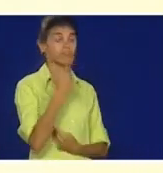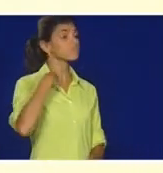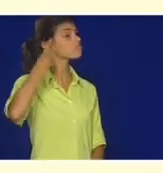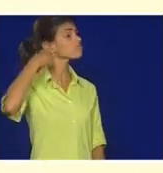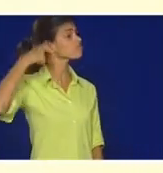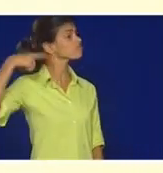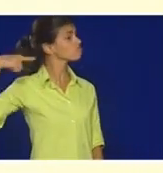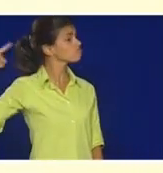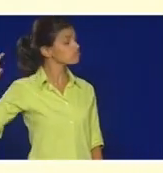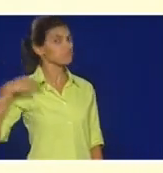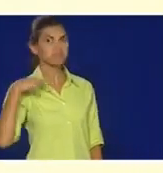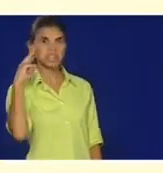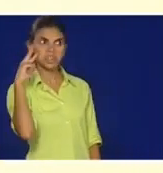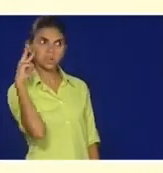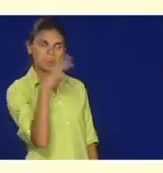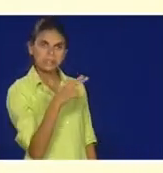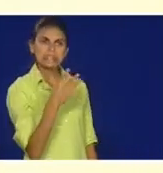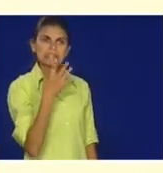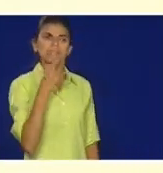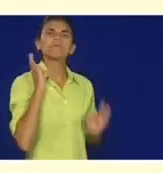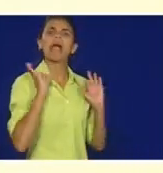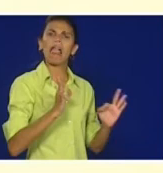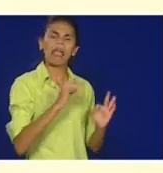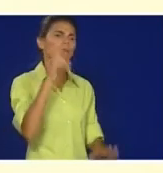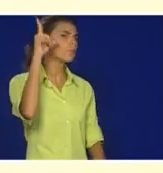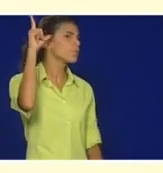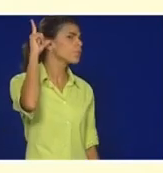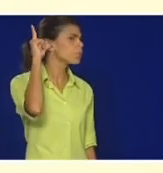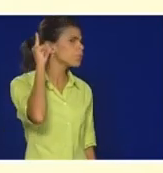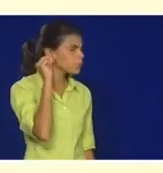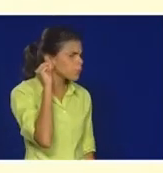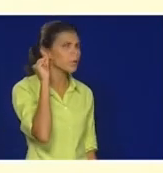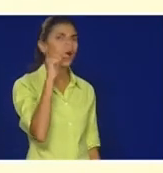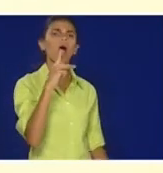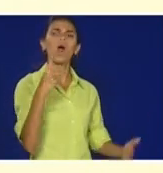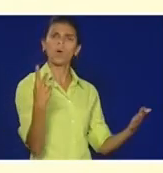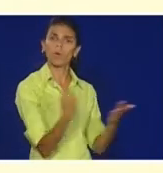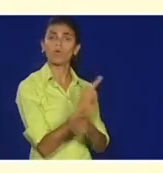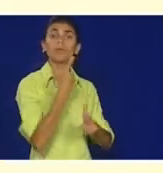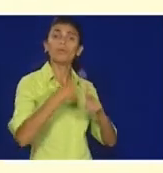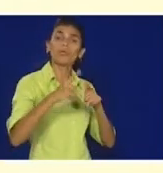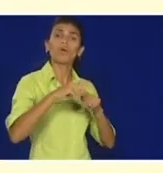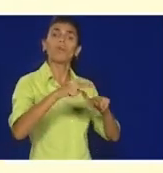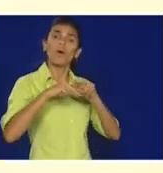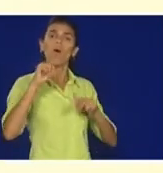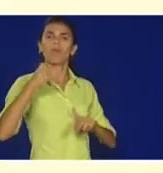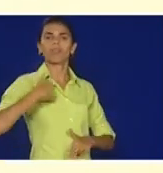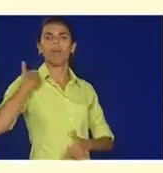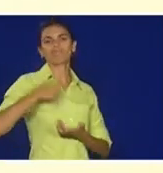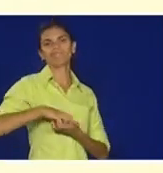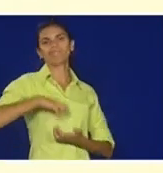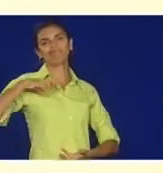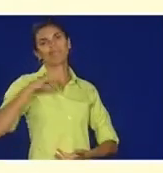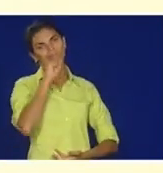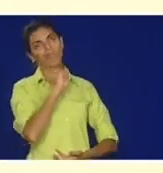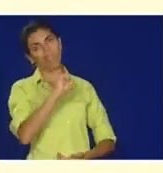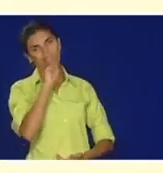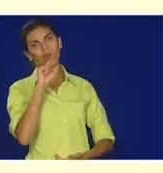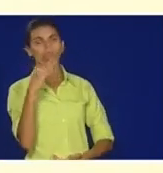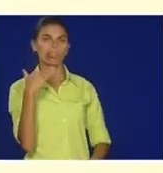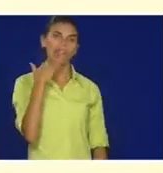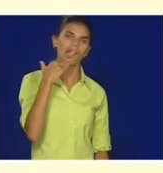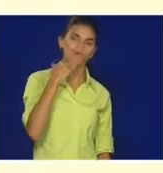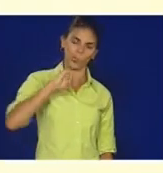ela fez o exame e viu que eu estava com uma deficiência relacionada à